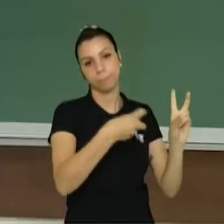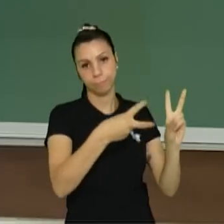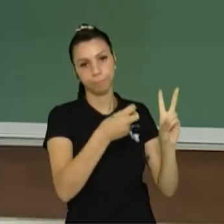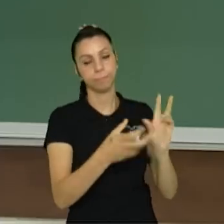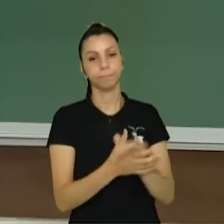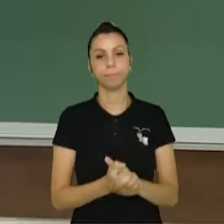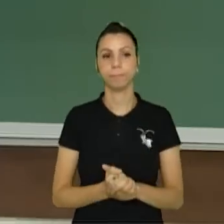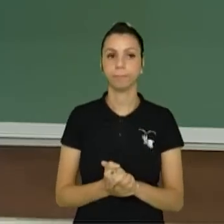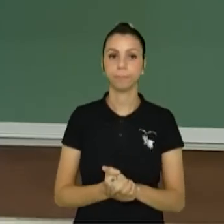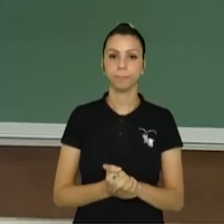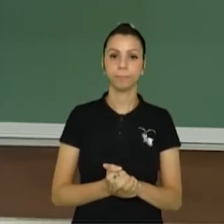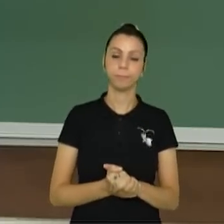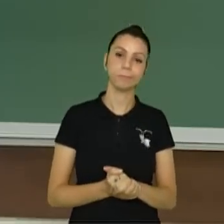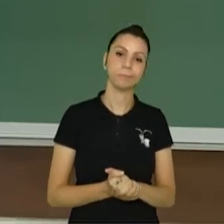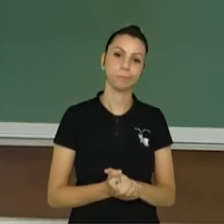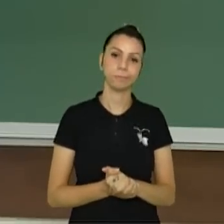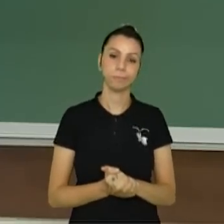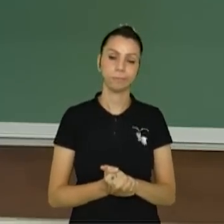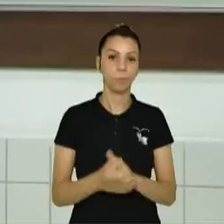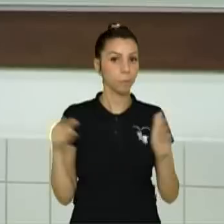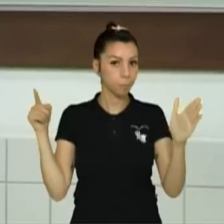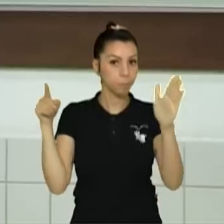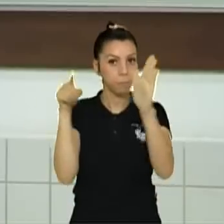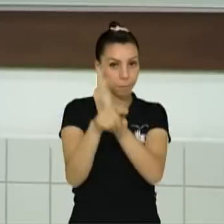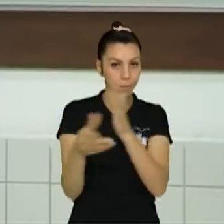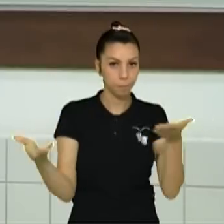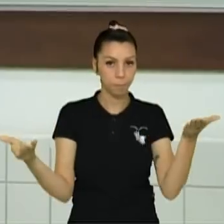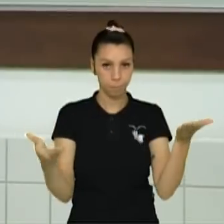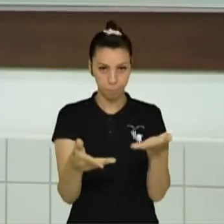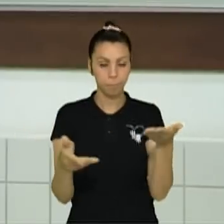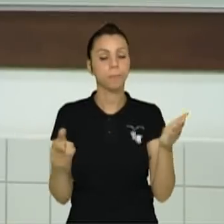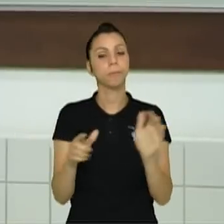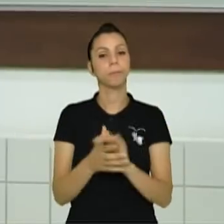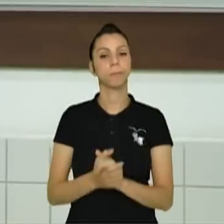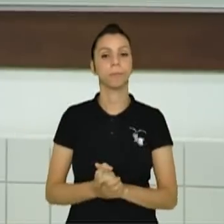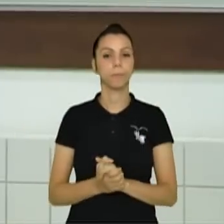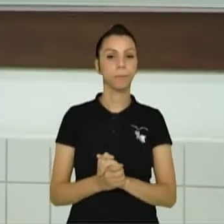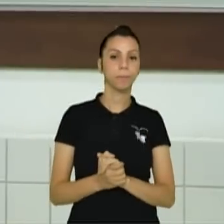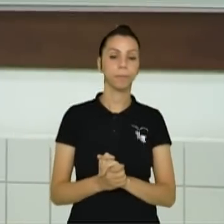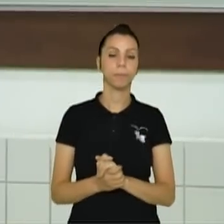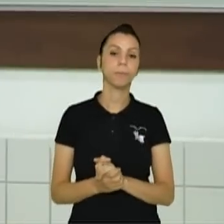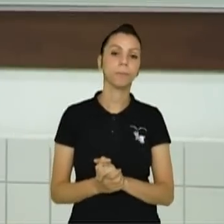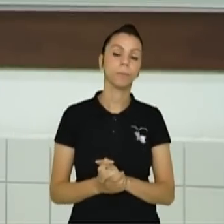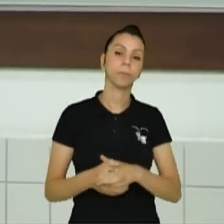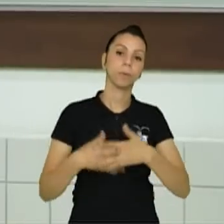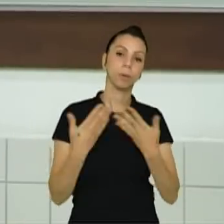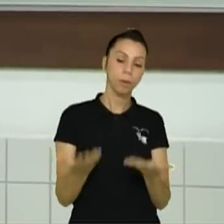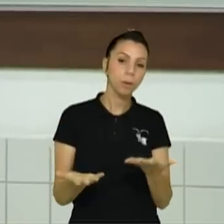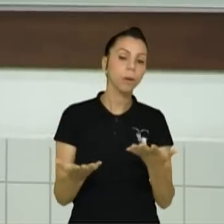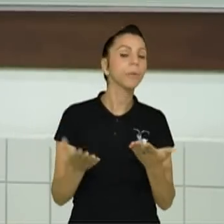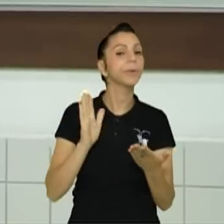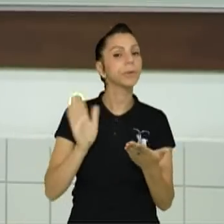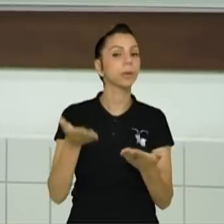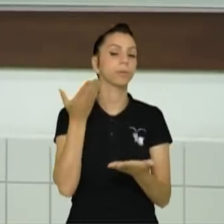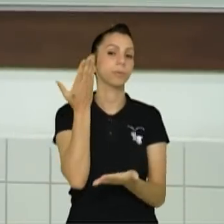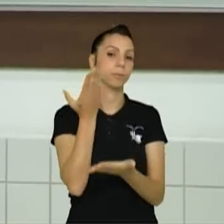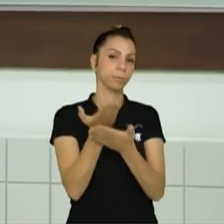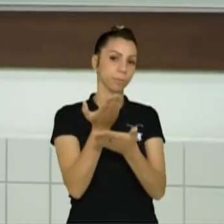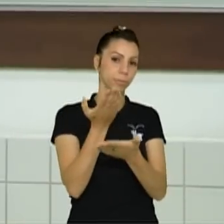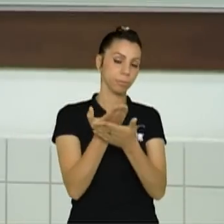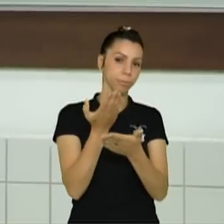Avançando, vamos para o quiz agora, tá? Vamos para o quiz. Então, com base no que a gente acabou